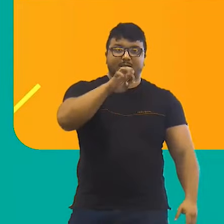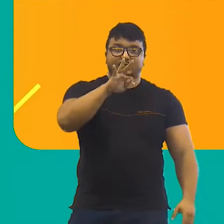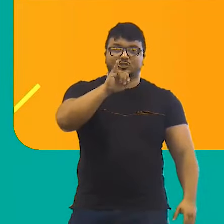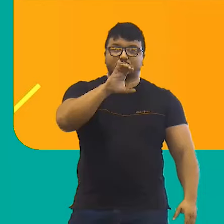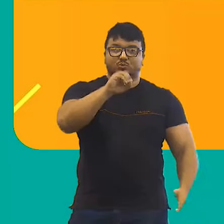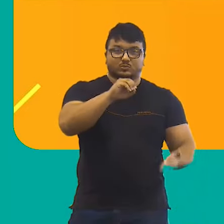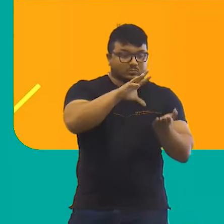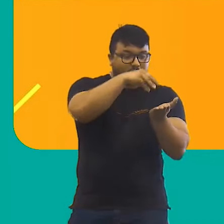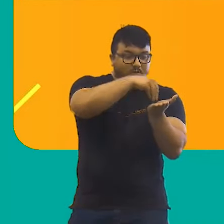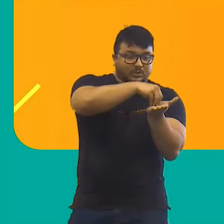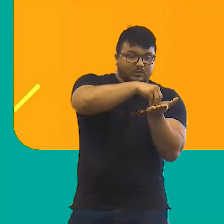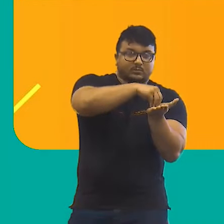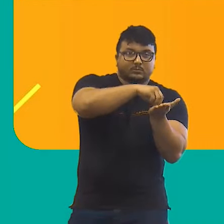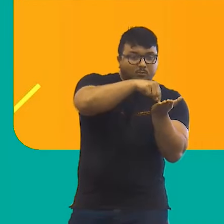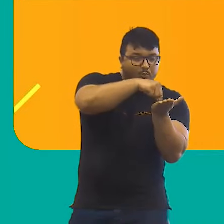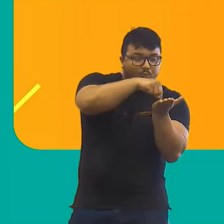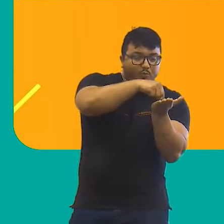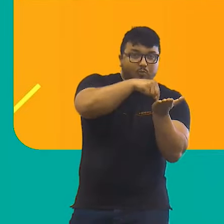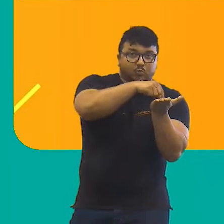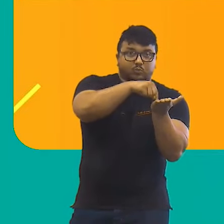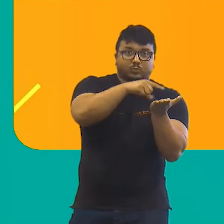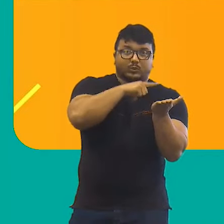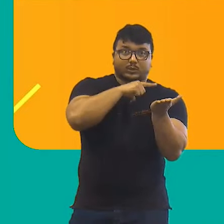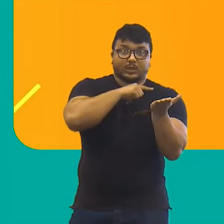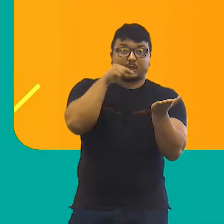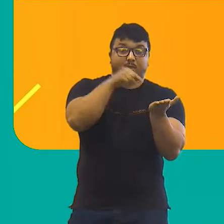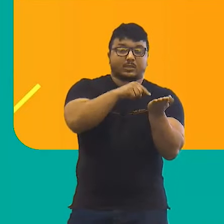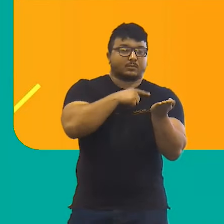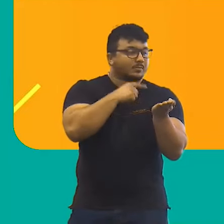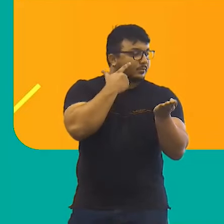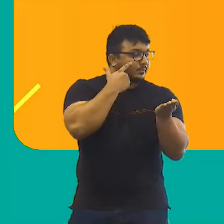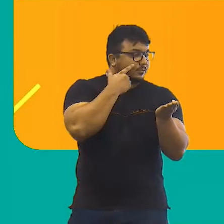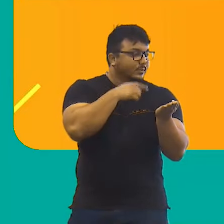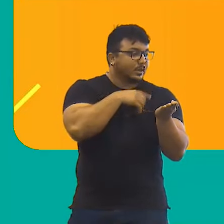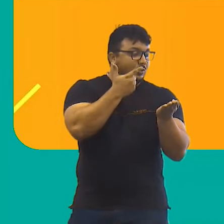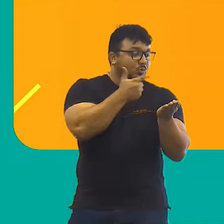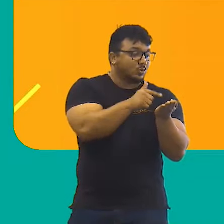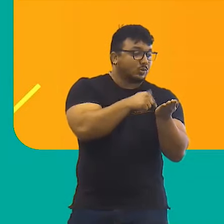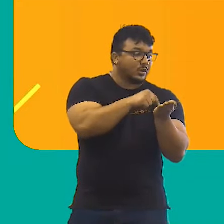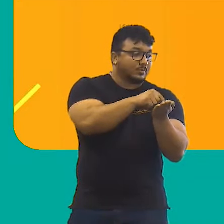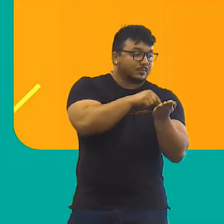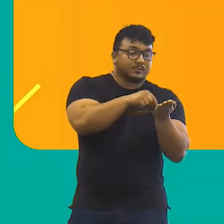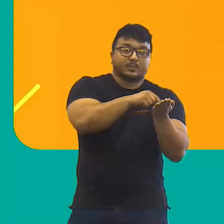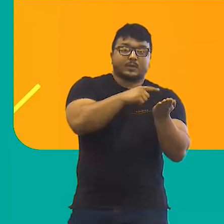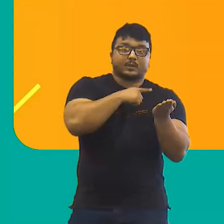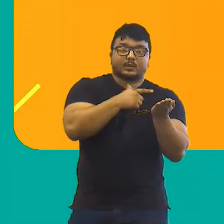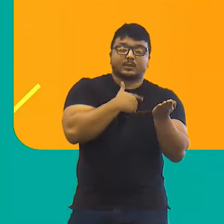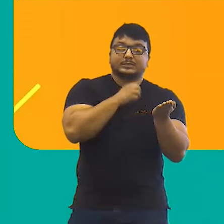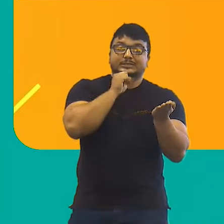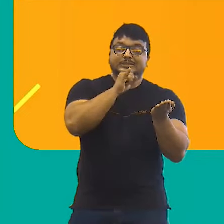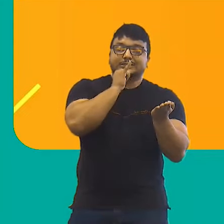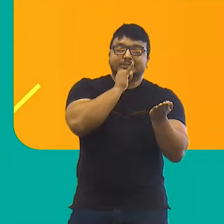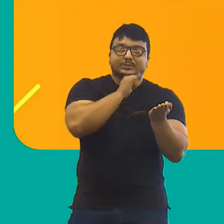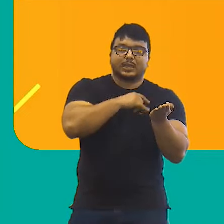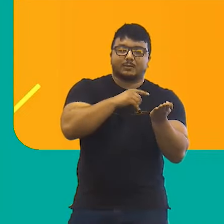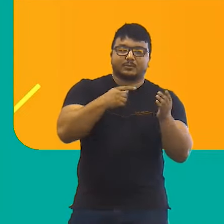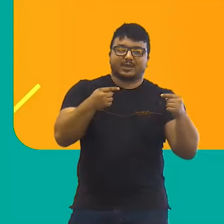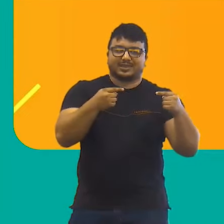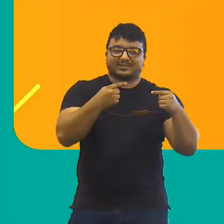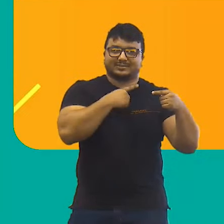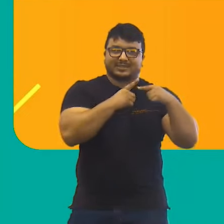dessa espira. Então veja, nessa espira não está passando corrente. Mas se eu pegar um ímã e